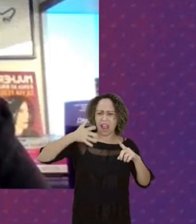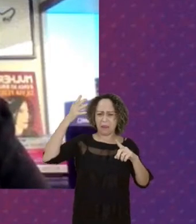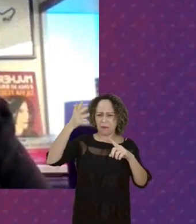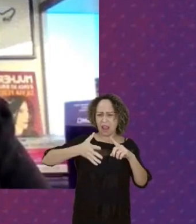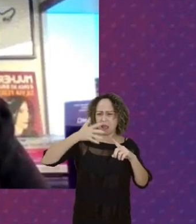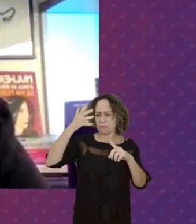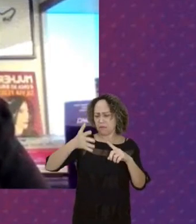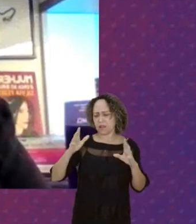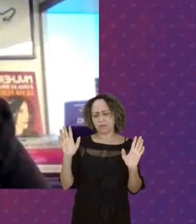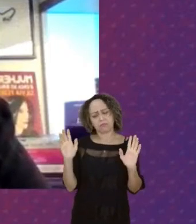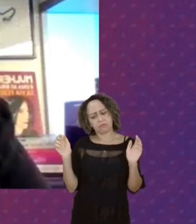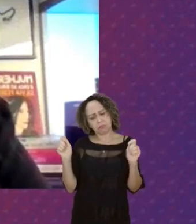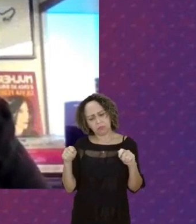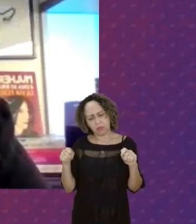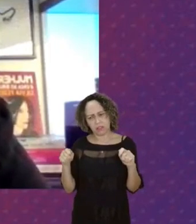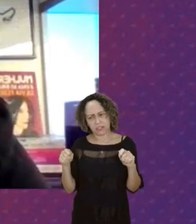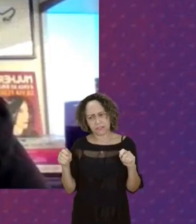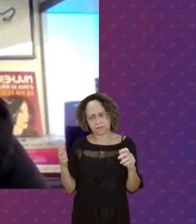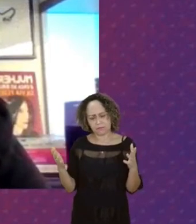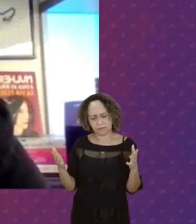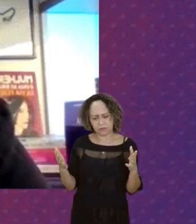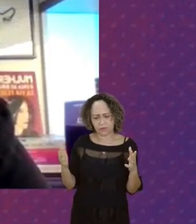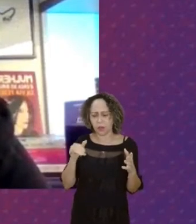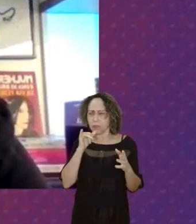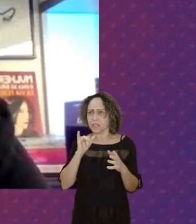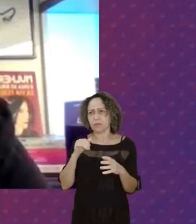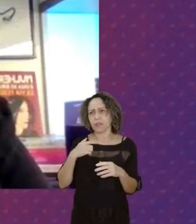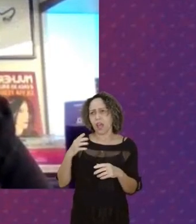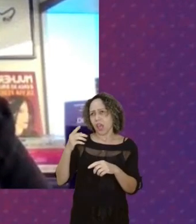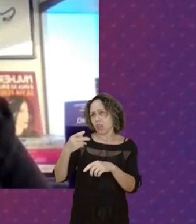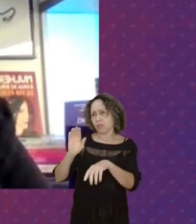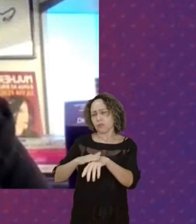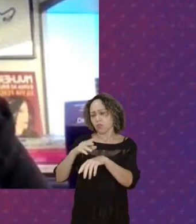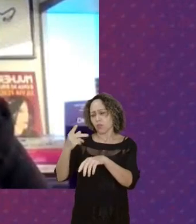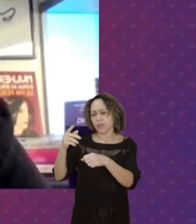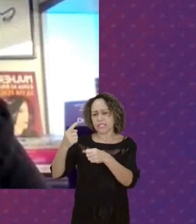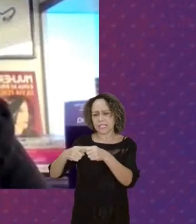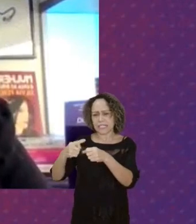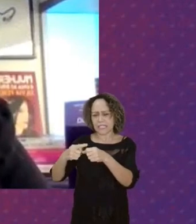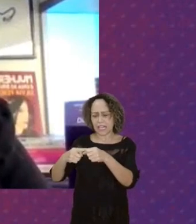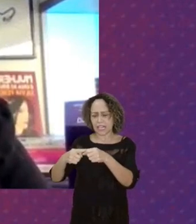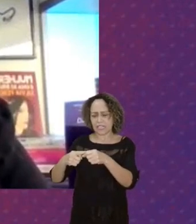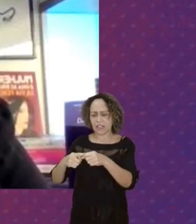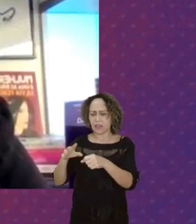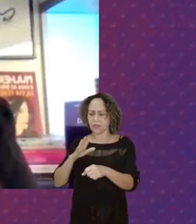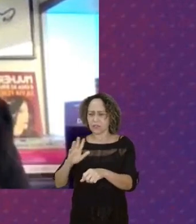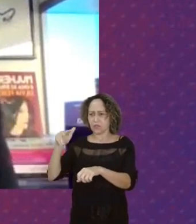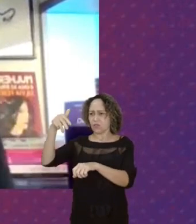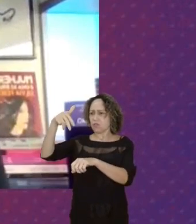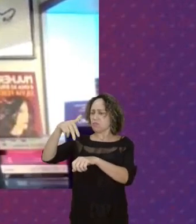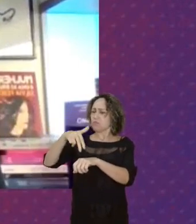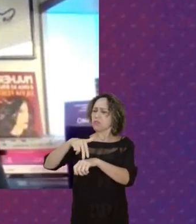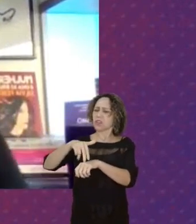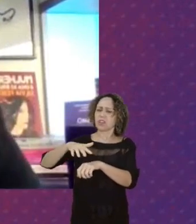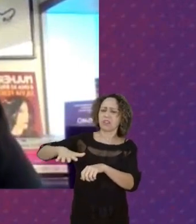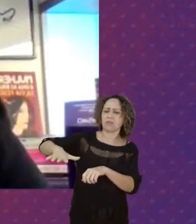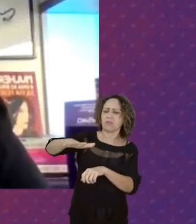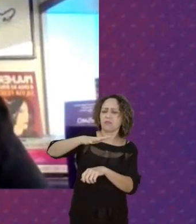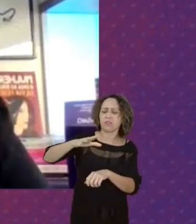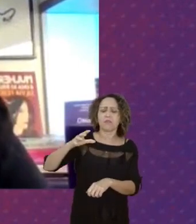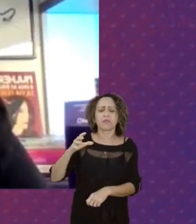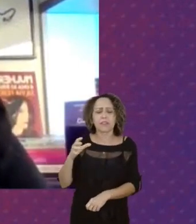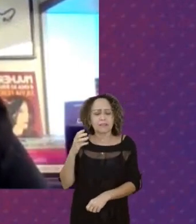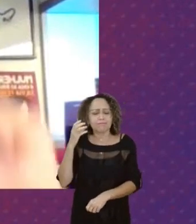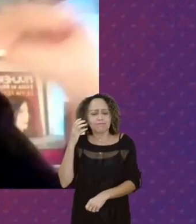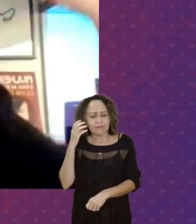valor estratosférico. Você vai juntar uma turma na praça da sua cidade, vai subir no coreto e vai levar uma caixinha de som com microfone e